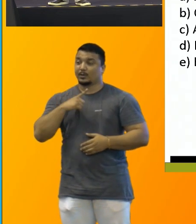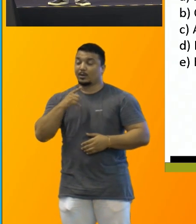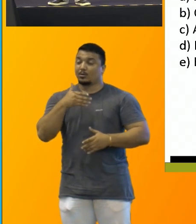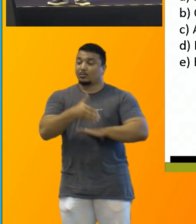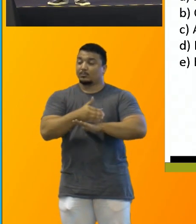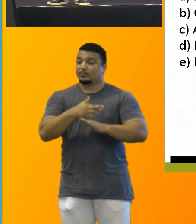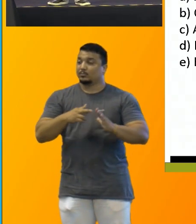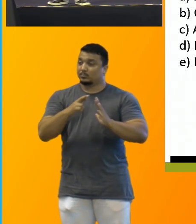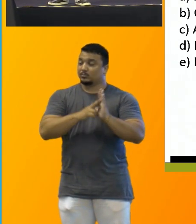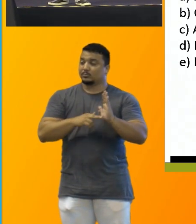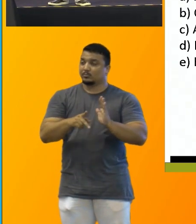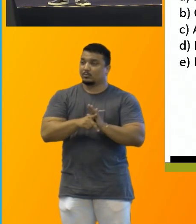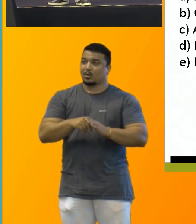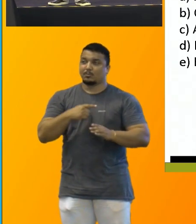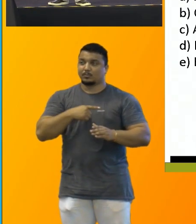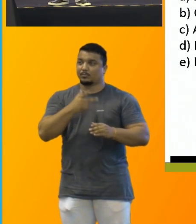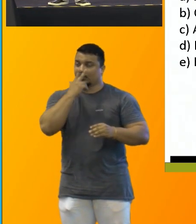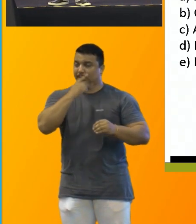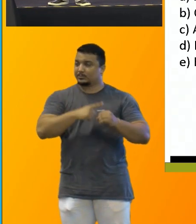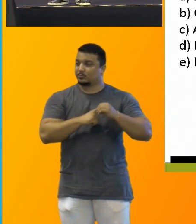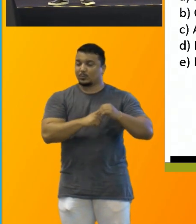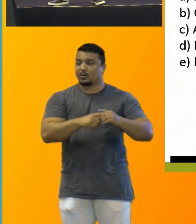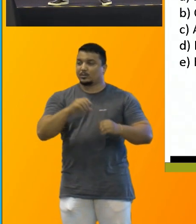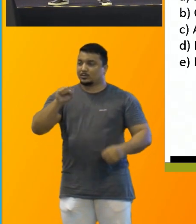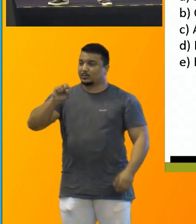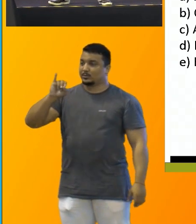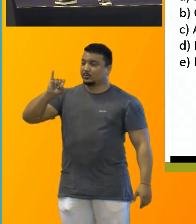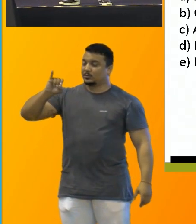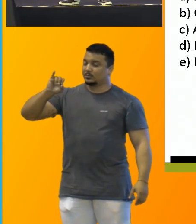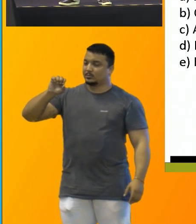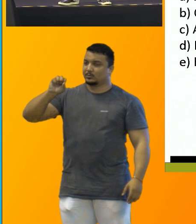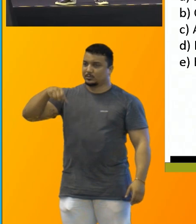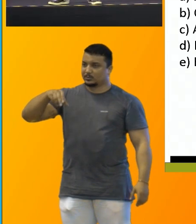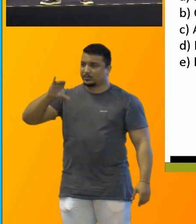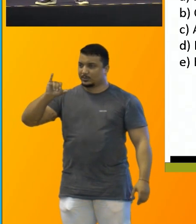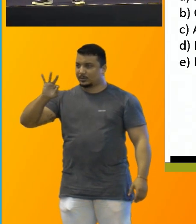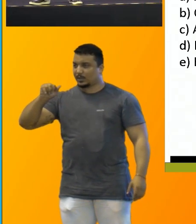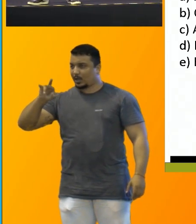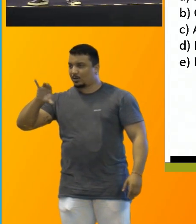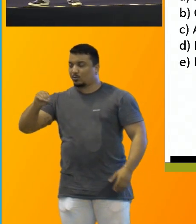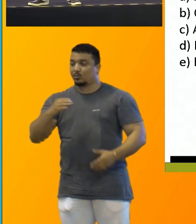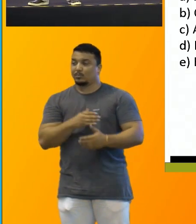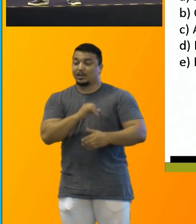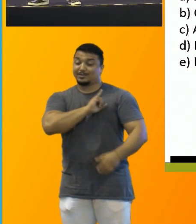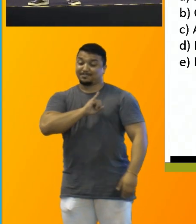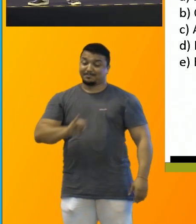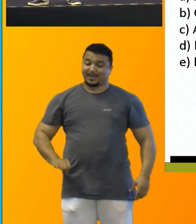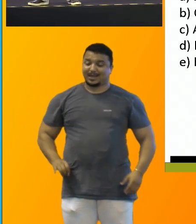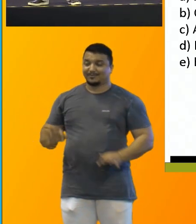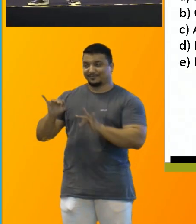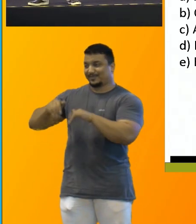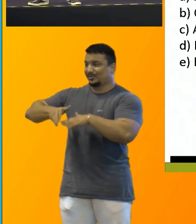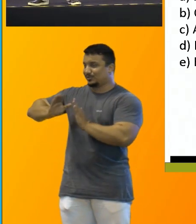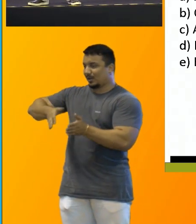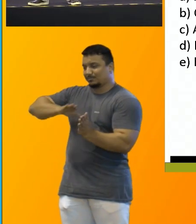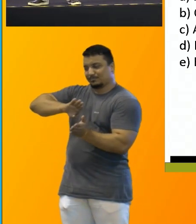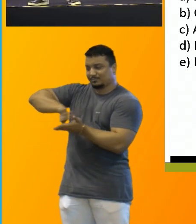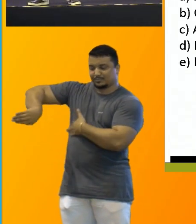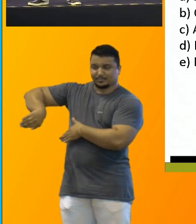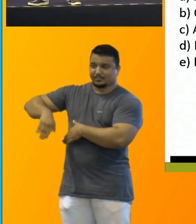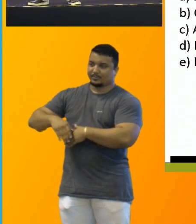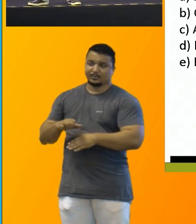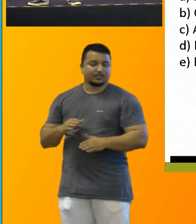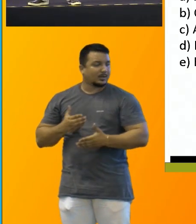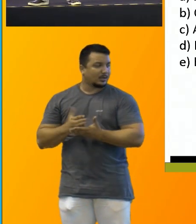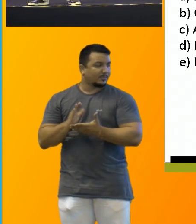do critério censitário. Esse critério censitário tinha acabado desde a Constituição do Império, desde a